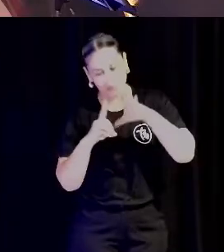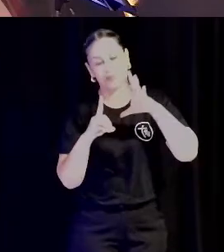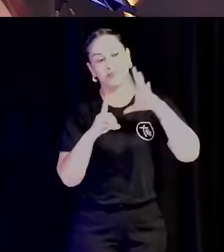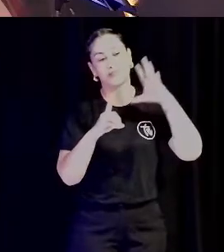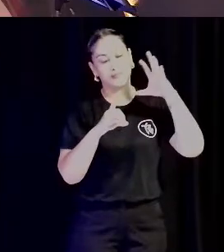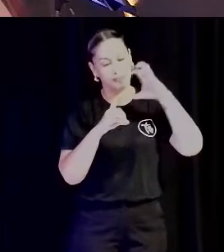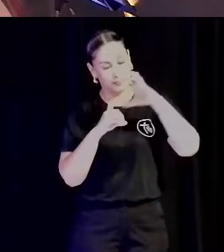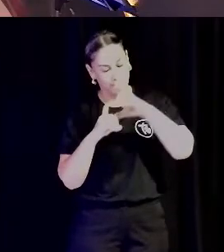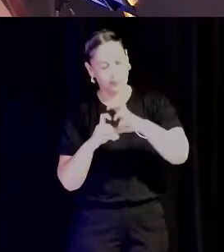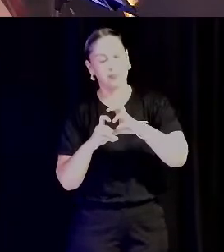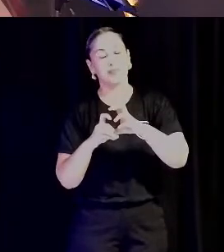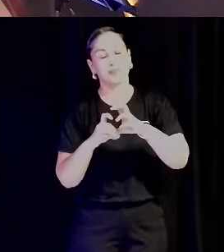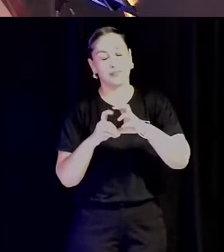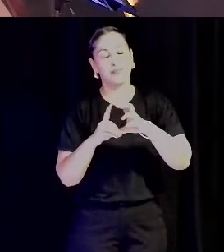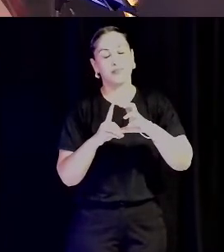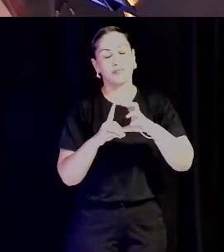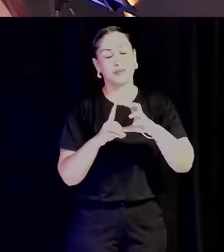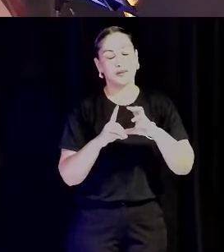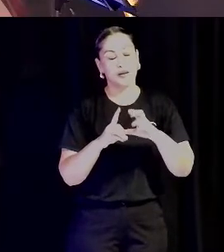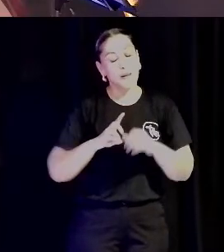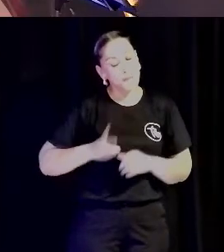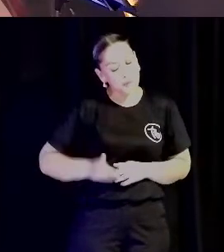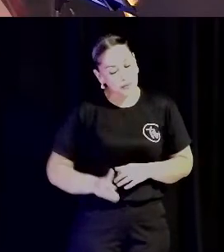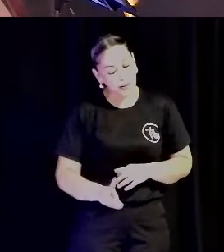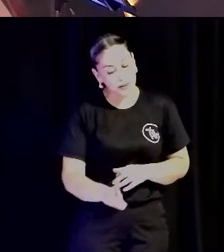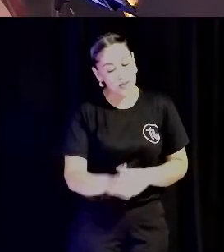a suportar.